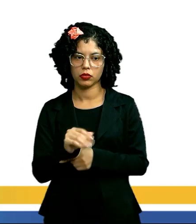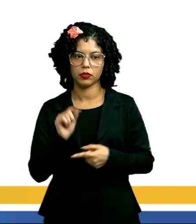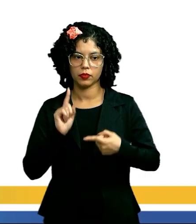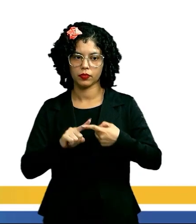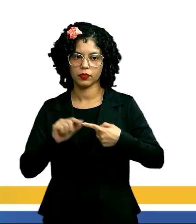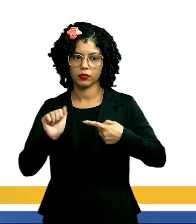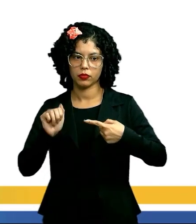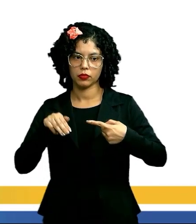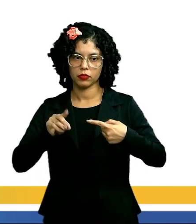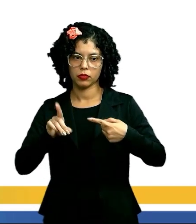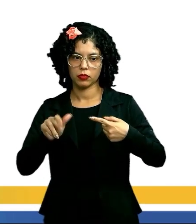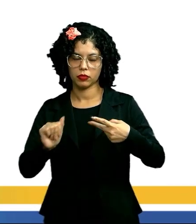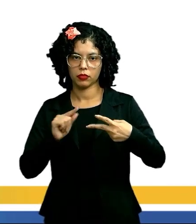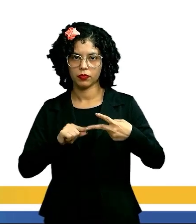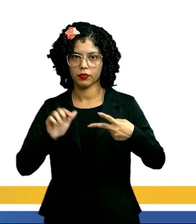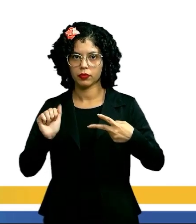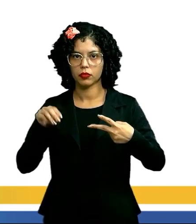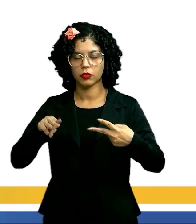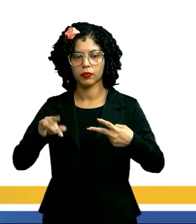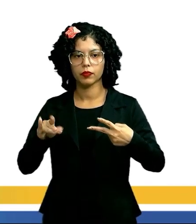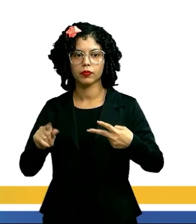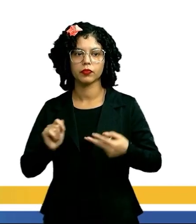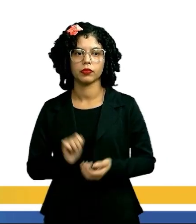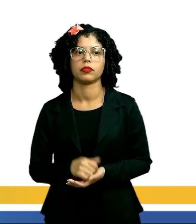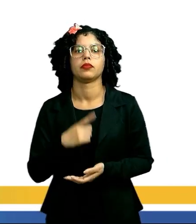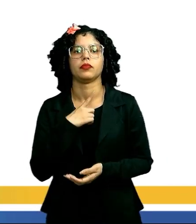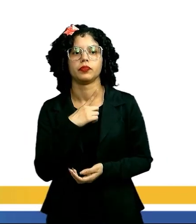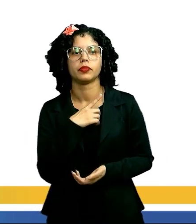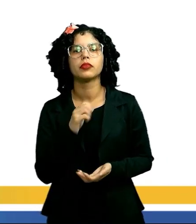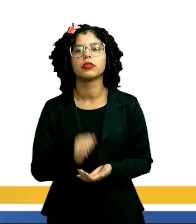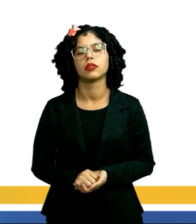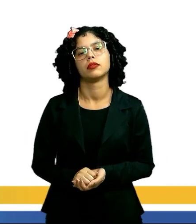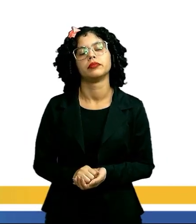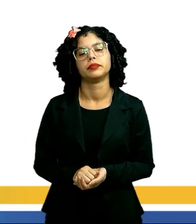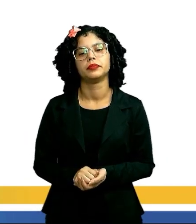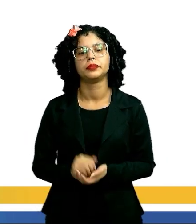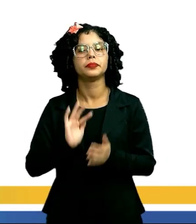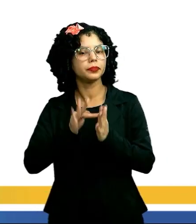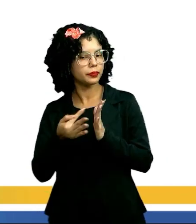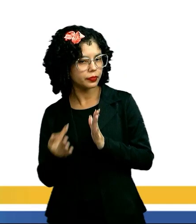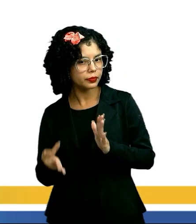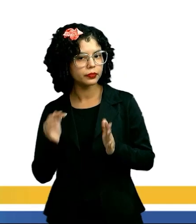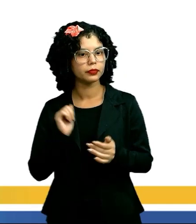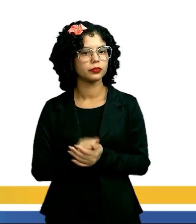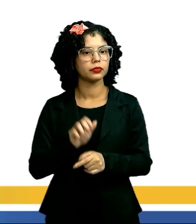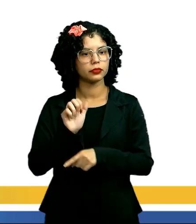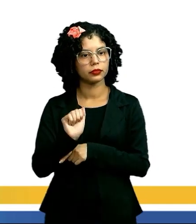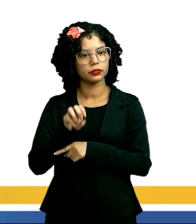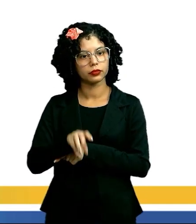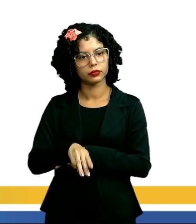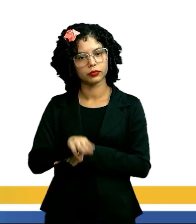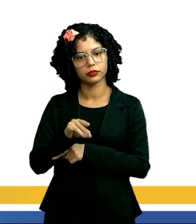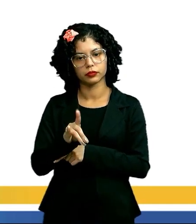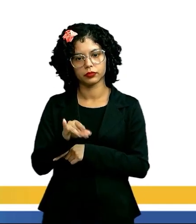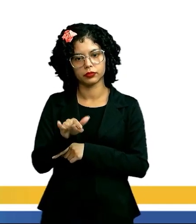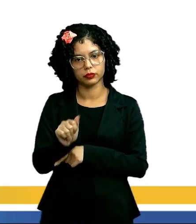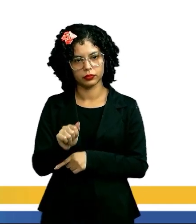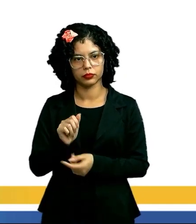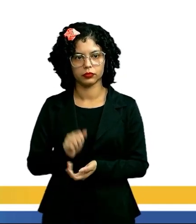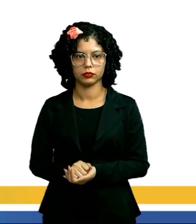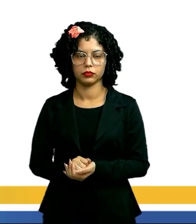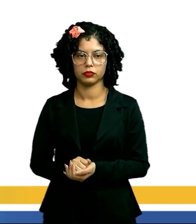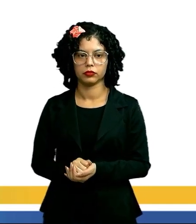nitrogenadas, amina e amida. Então, o que eu tenho no ácido fólico? Eu tenho ali, ó, uma função amida bem no meio da